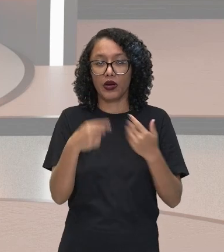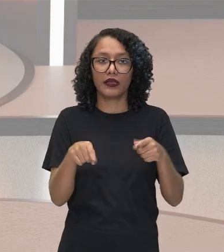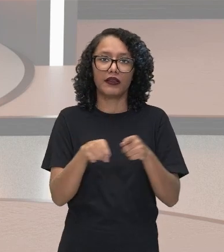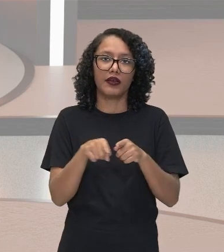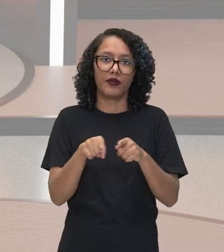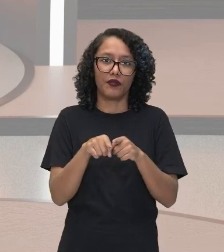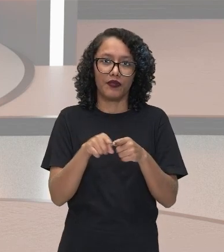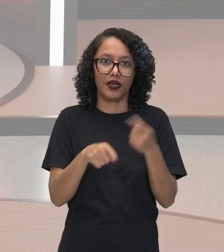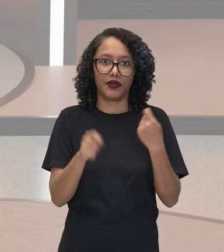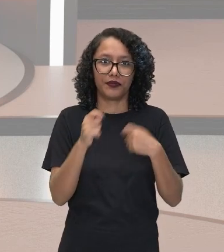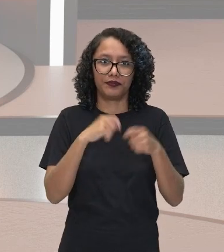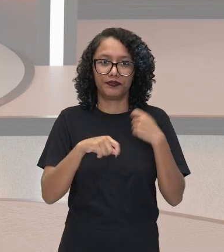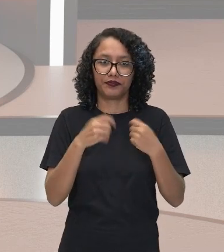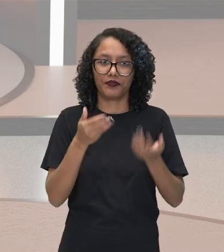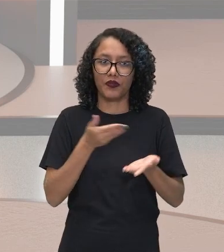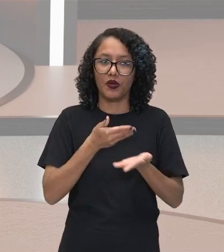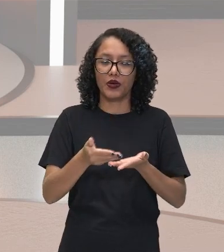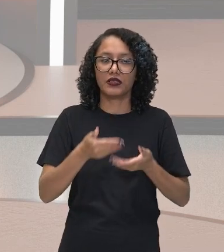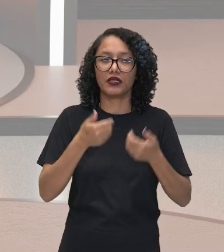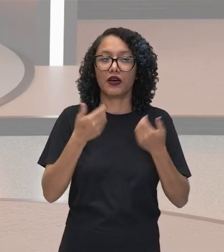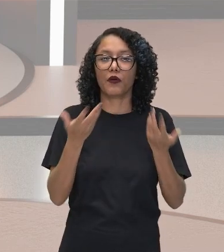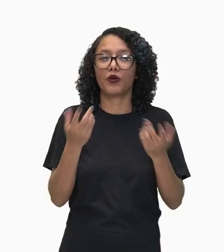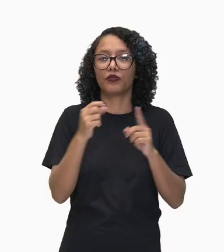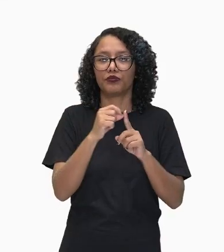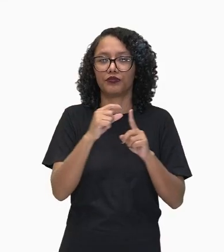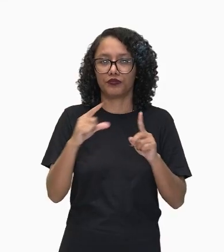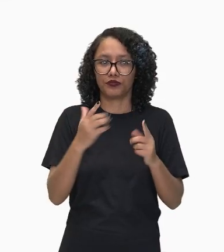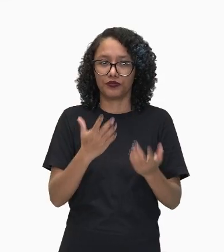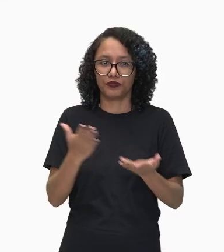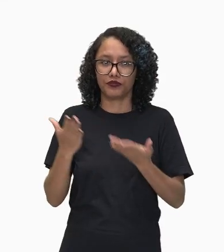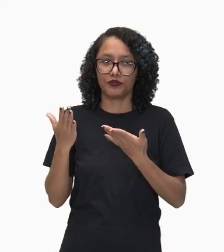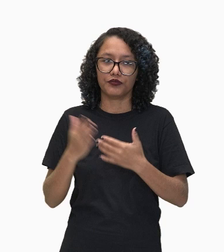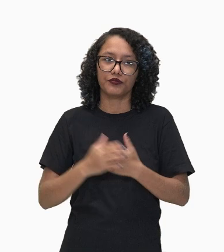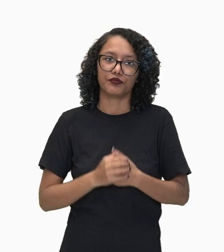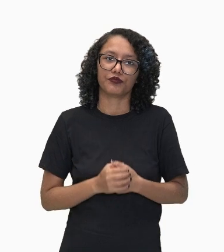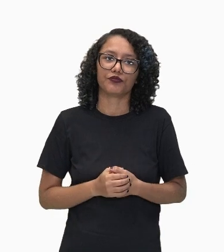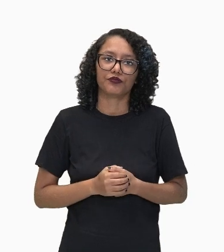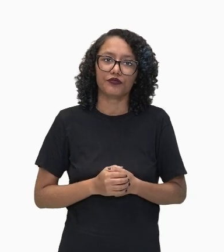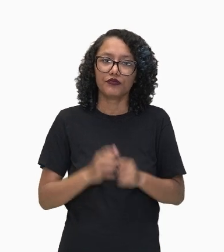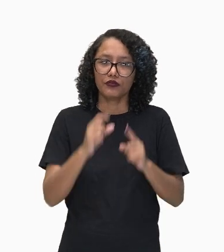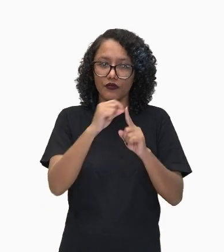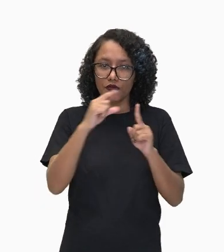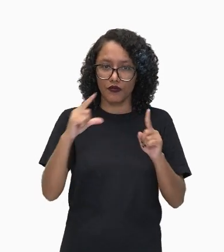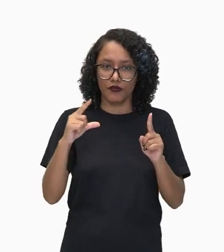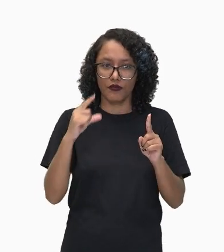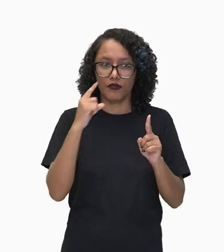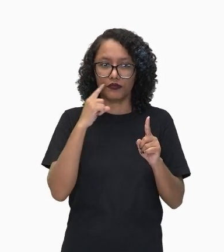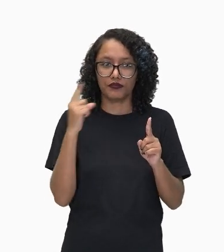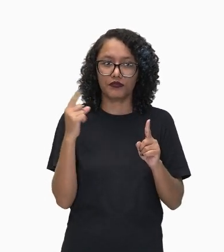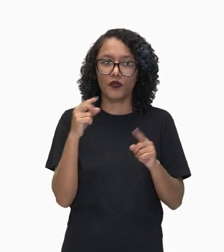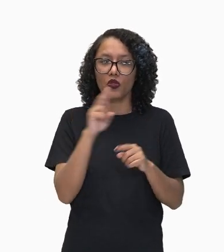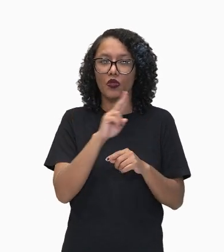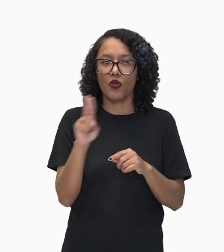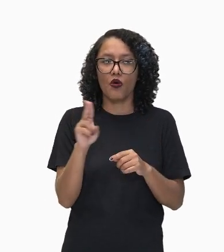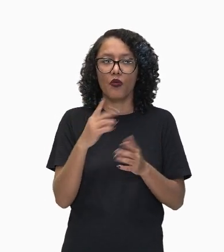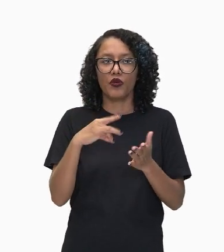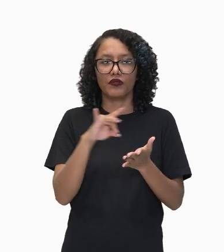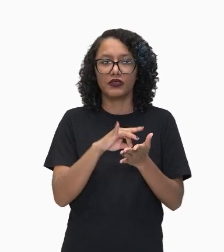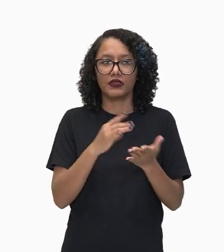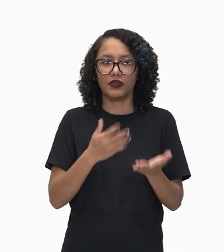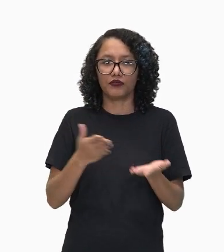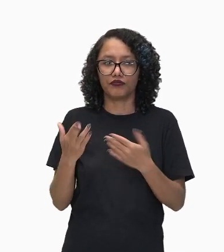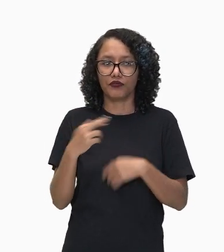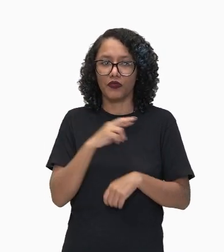países. Vamos começar falando sobre o Paquistão. O Paquistão, o nome dele oficial